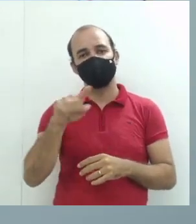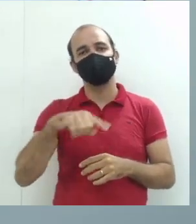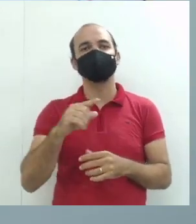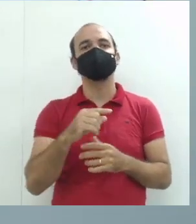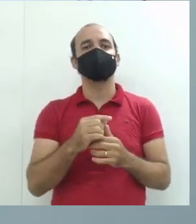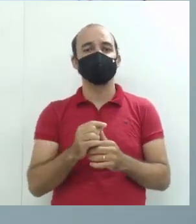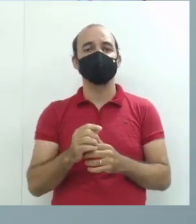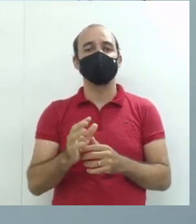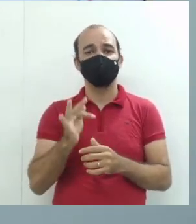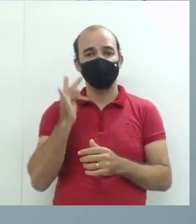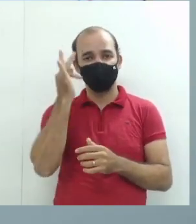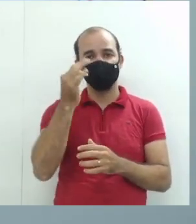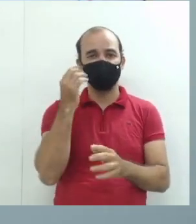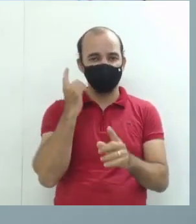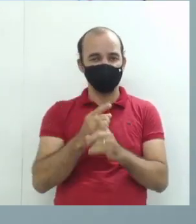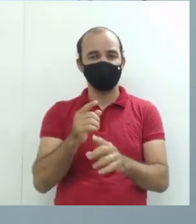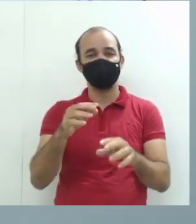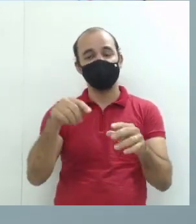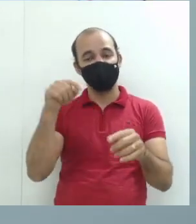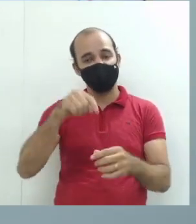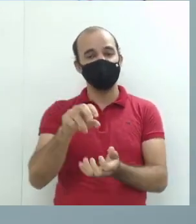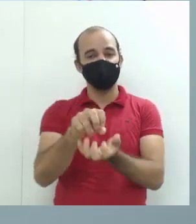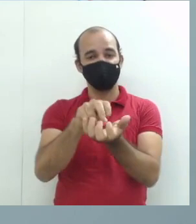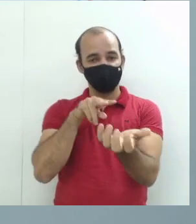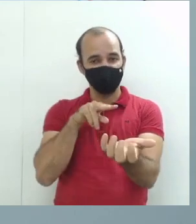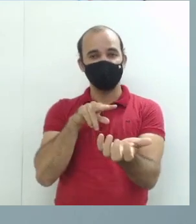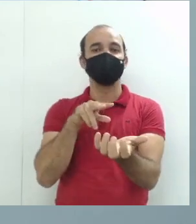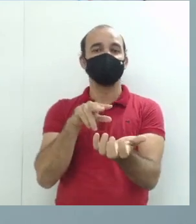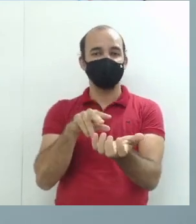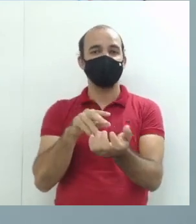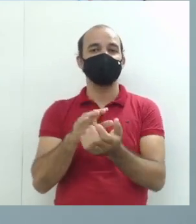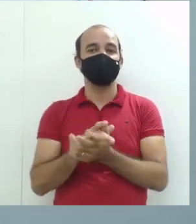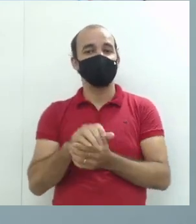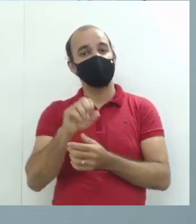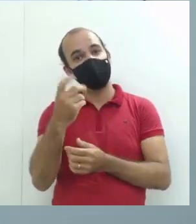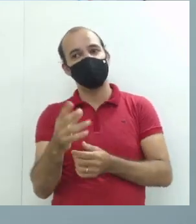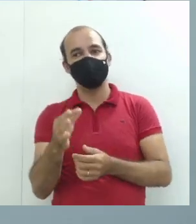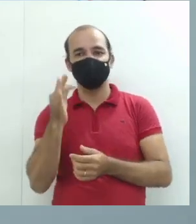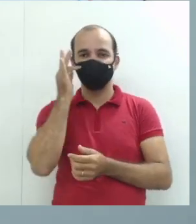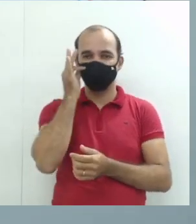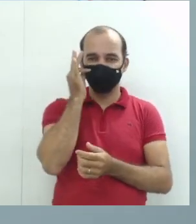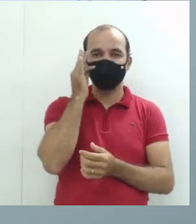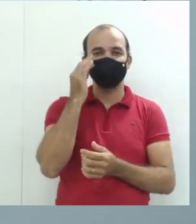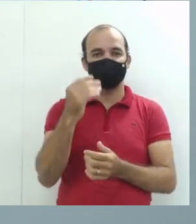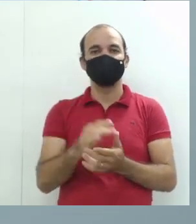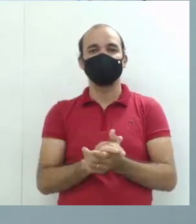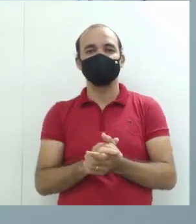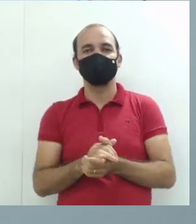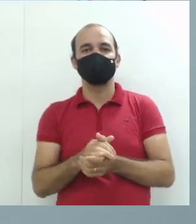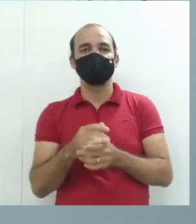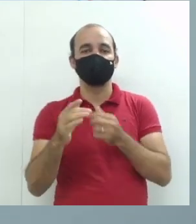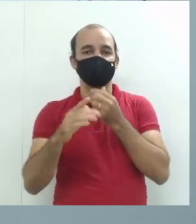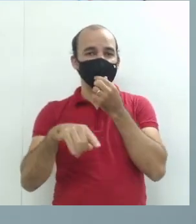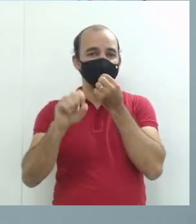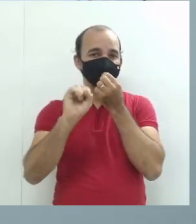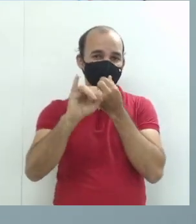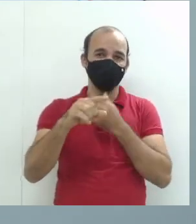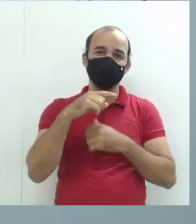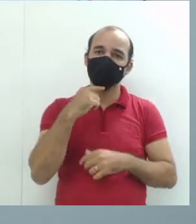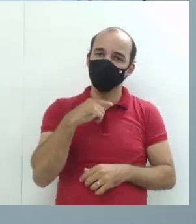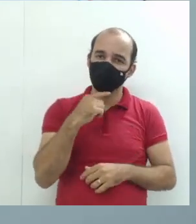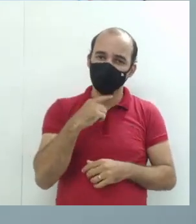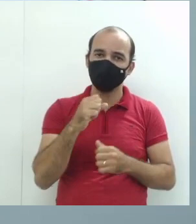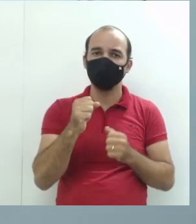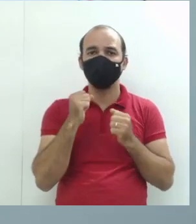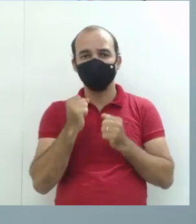se encontrar mais vezes em breve, né? Quem sabe fazer uma aula juntas. E aí, qualquer dúvida, vocês podem